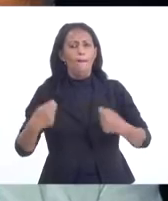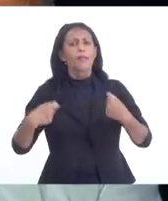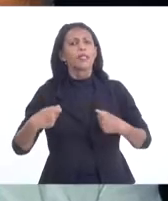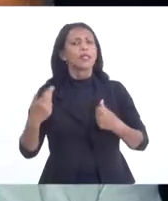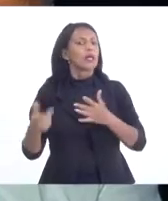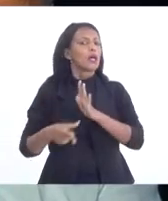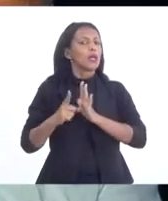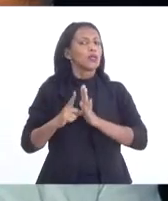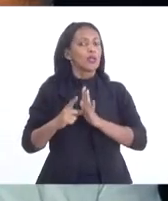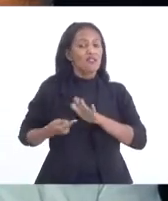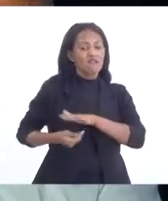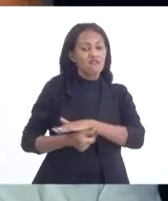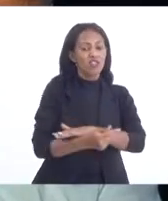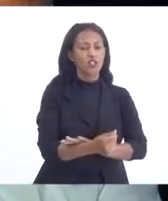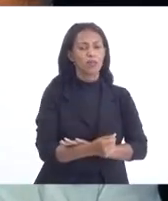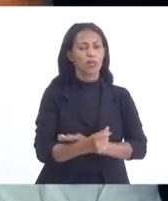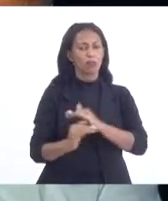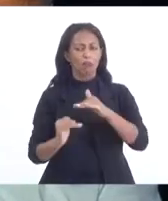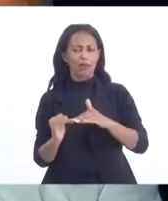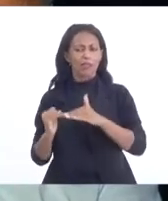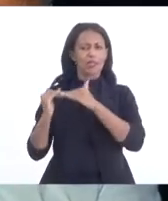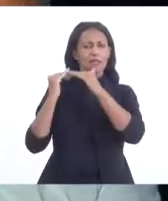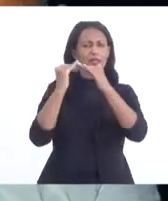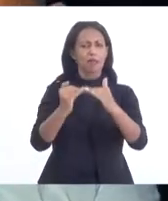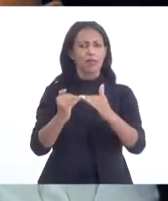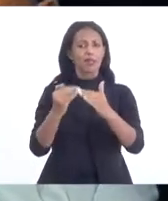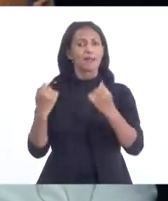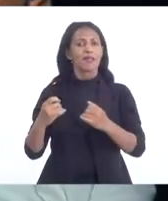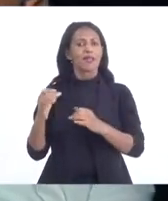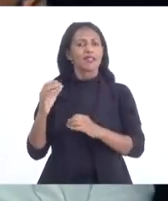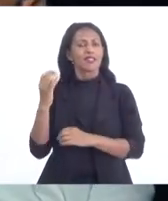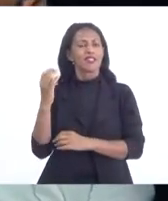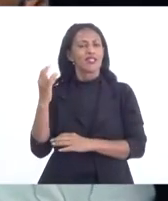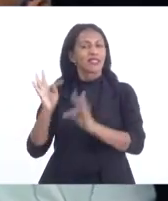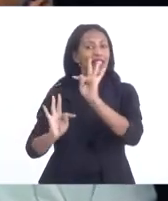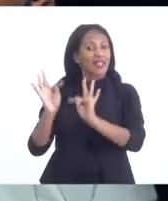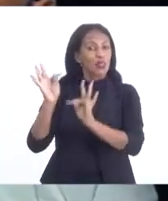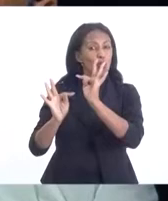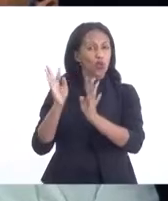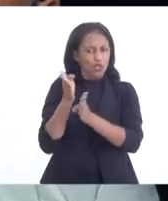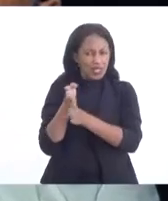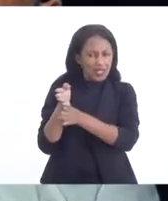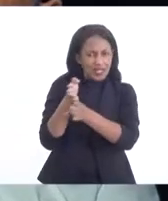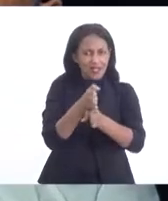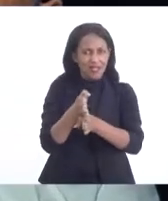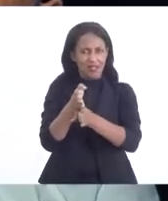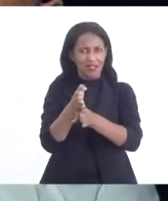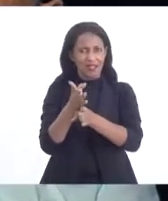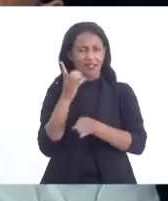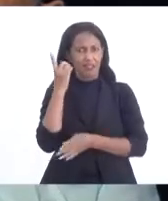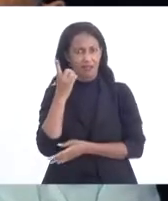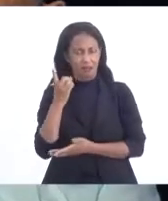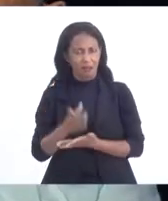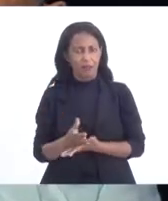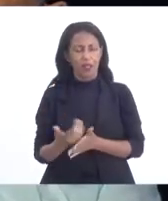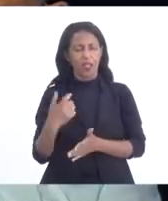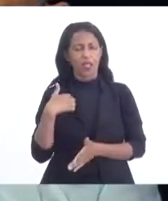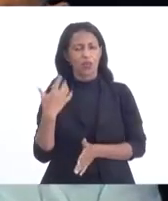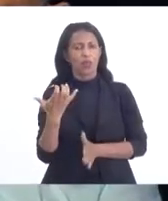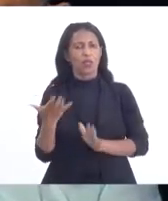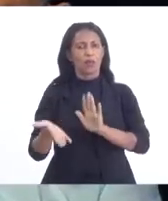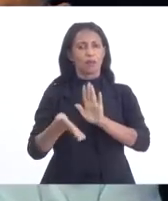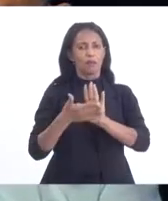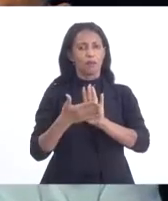investimento. Mas a gente precisa, acima de tudo, de conhecimento de tecnologia. Nessa linha, deputado, eu gostaria de propor